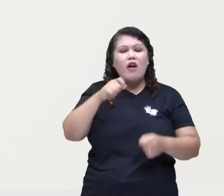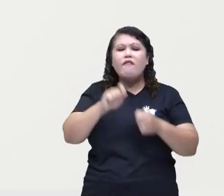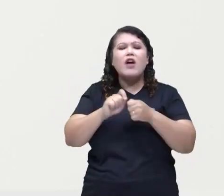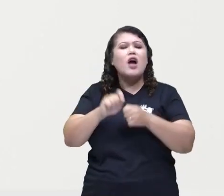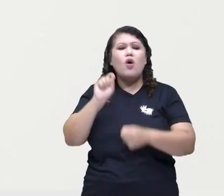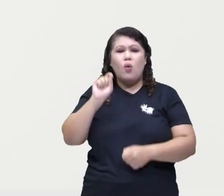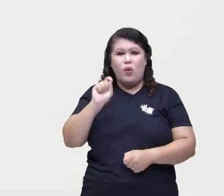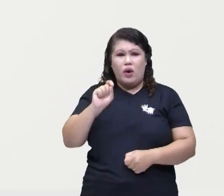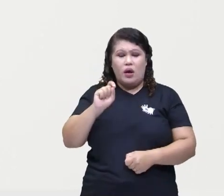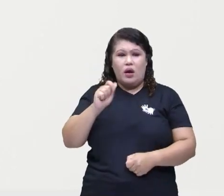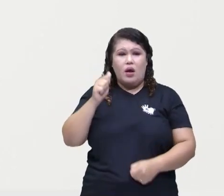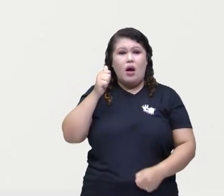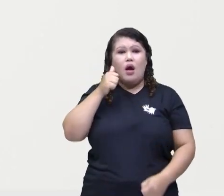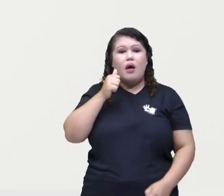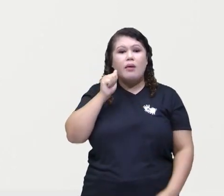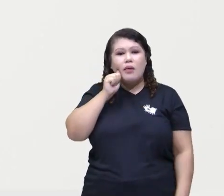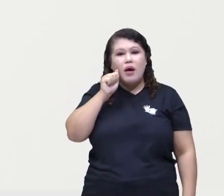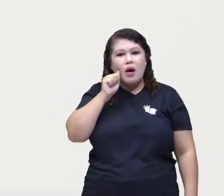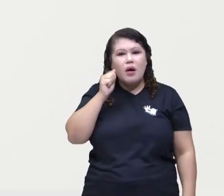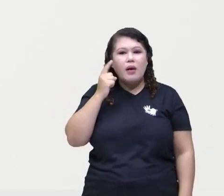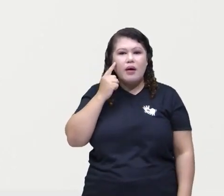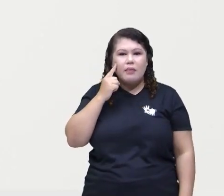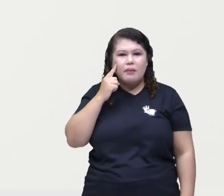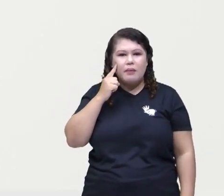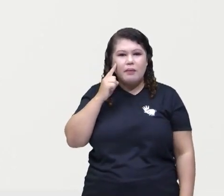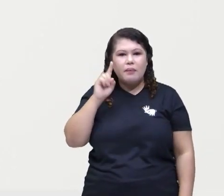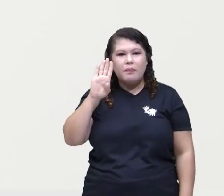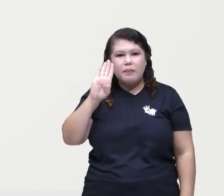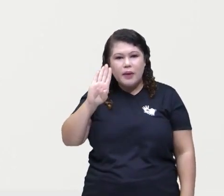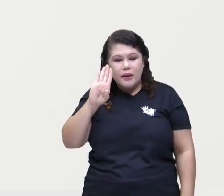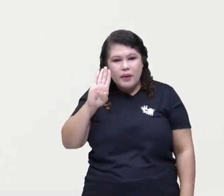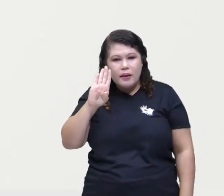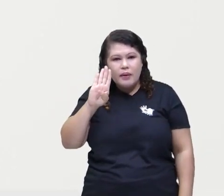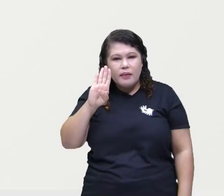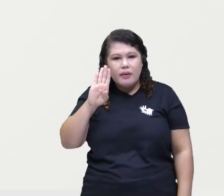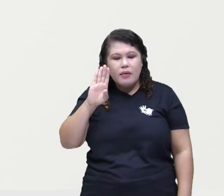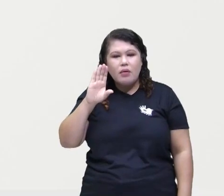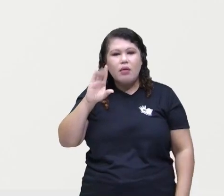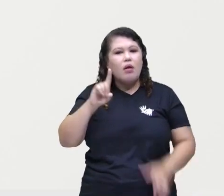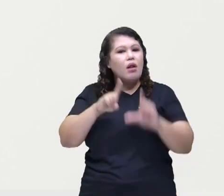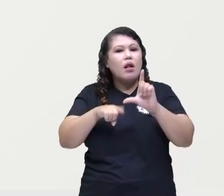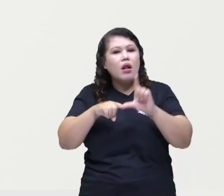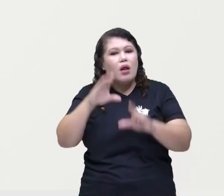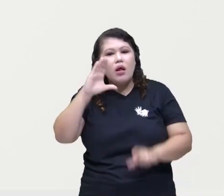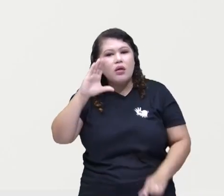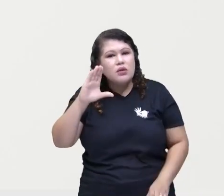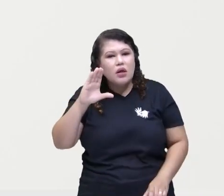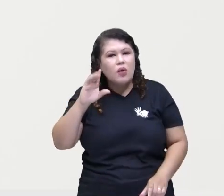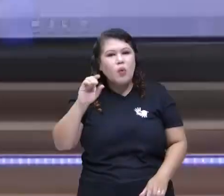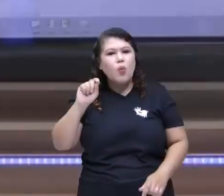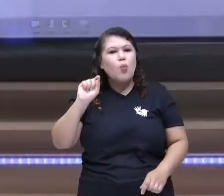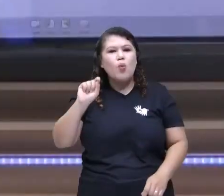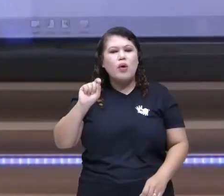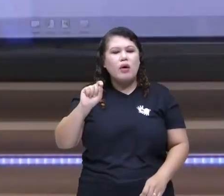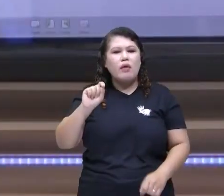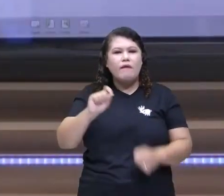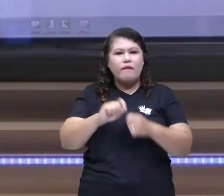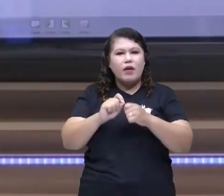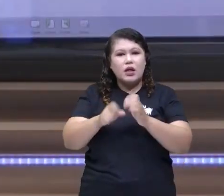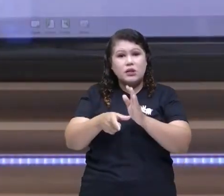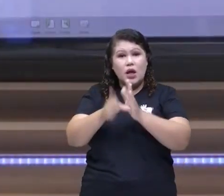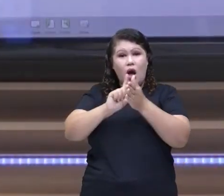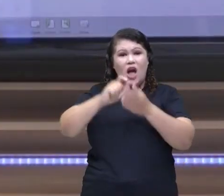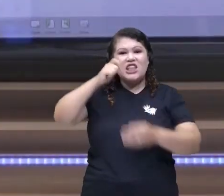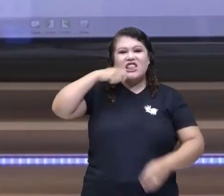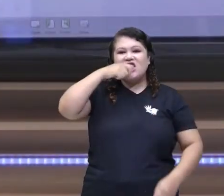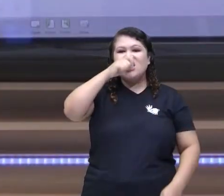a letra A? É a letra B? Ou é a letra C? Olhem aqui para mim, crianças. Vocês